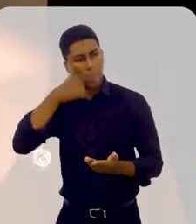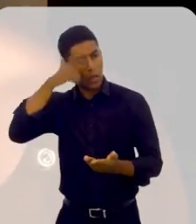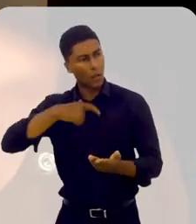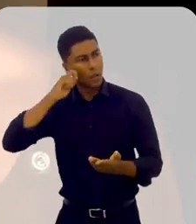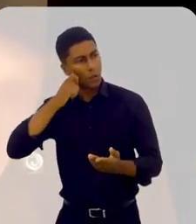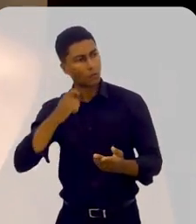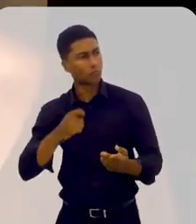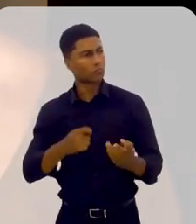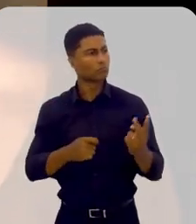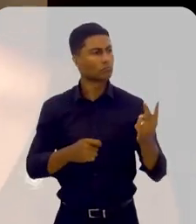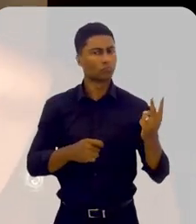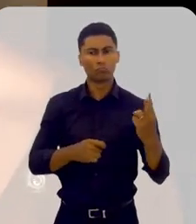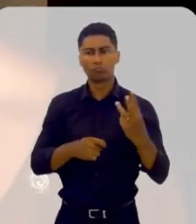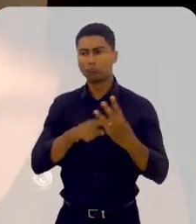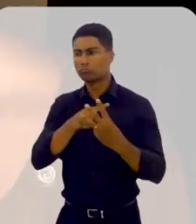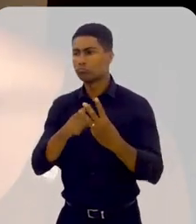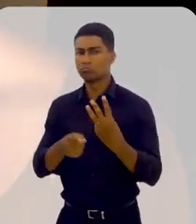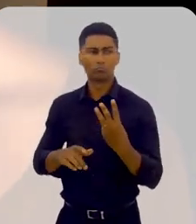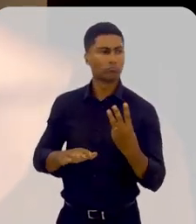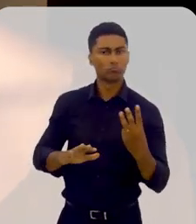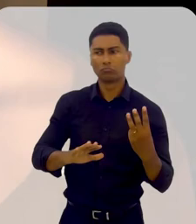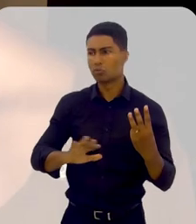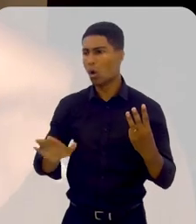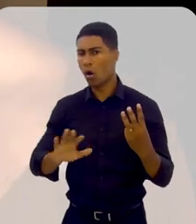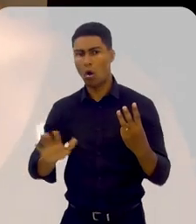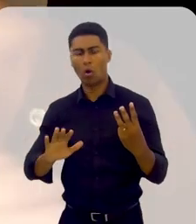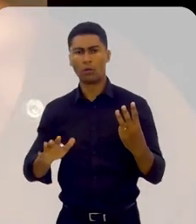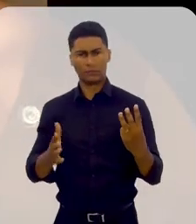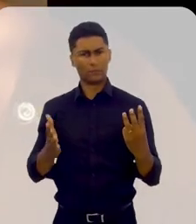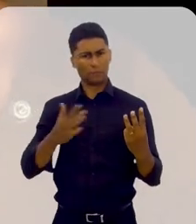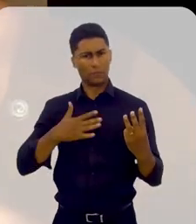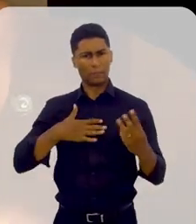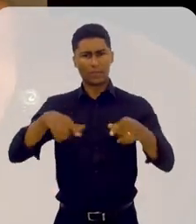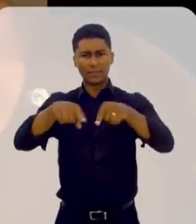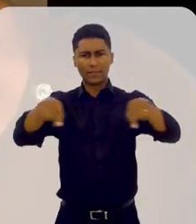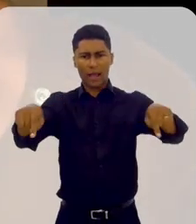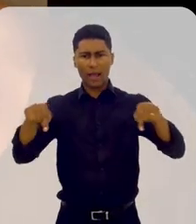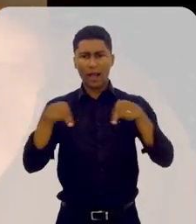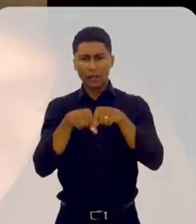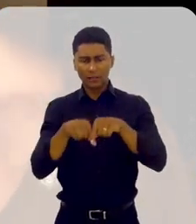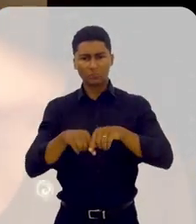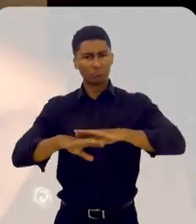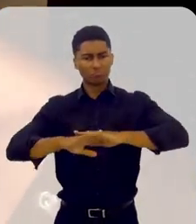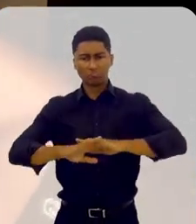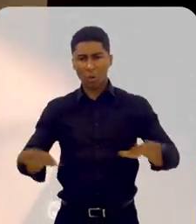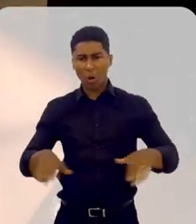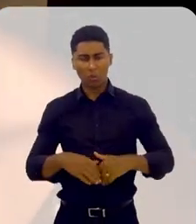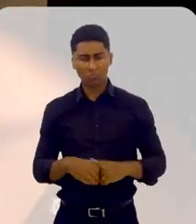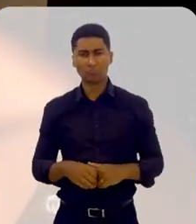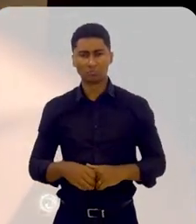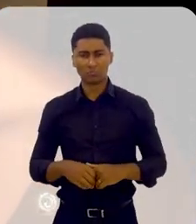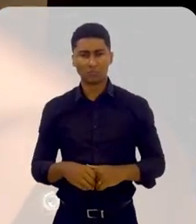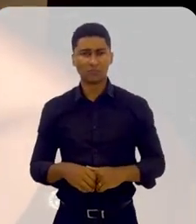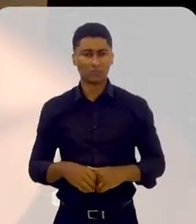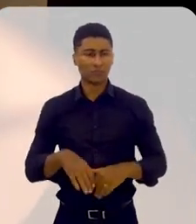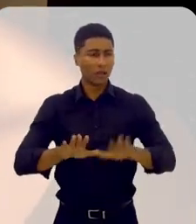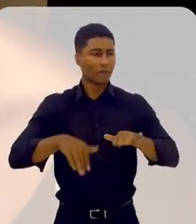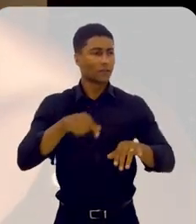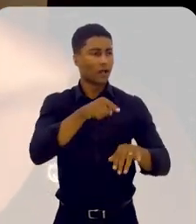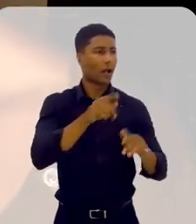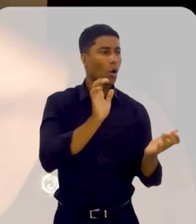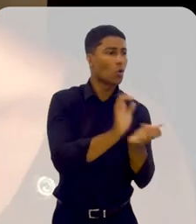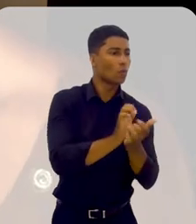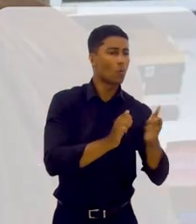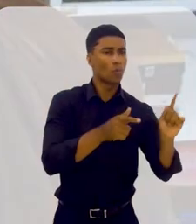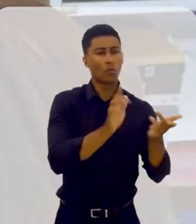Já teve um momento que foi eu e mais três. Então, pensando a minha turma e as outras da mesma série, assim, né, que eram duas turmas